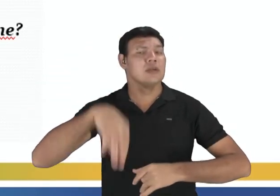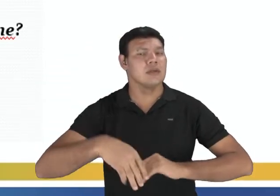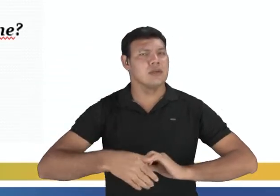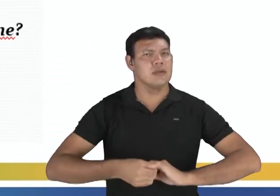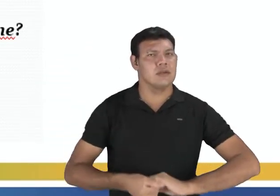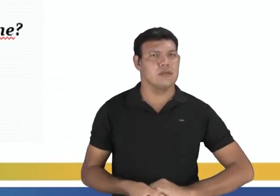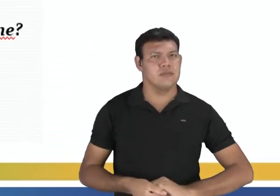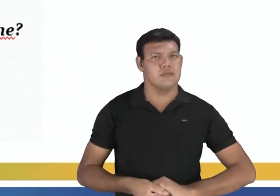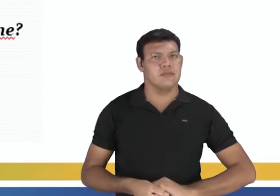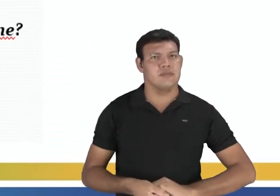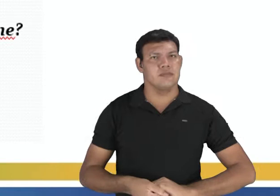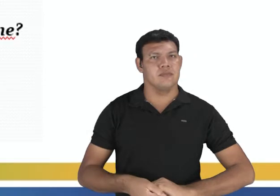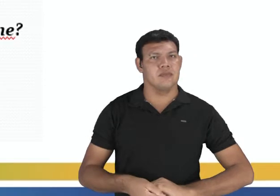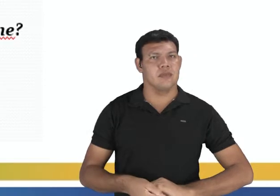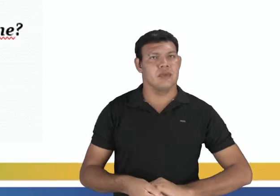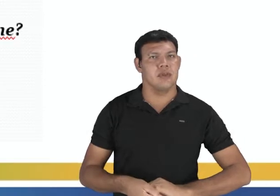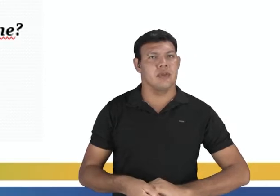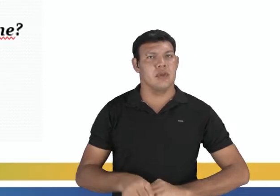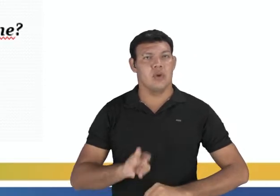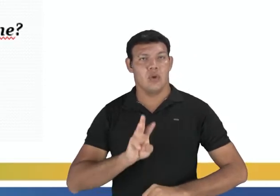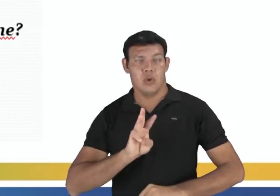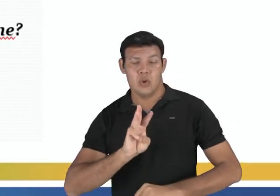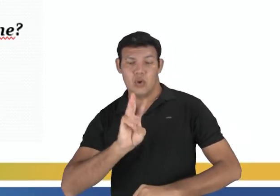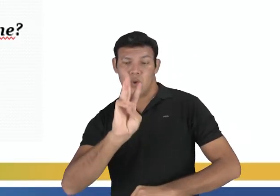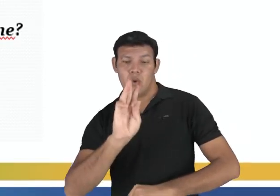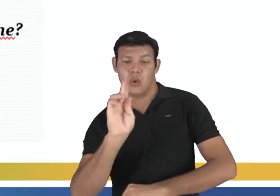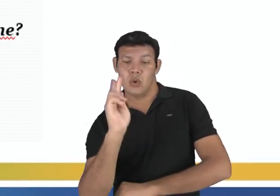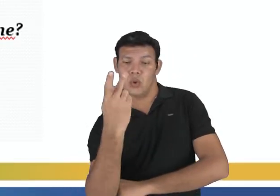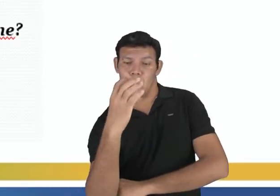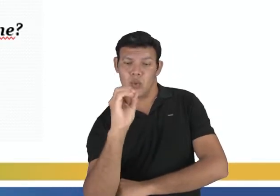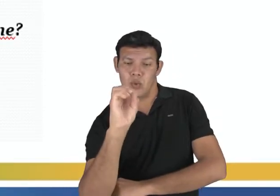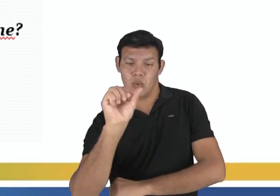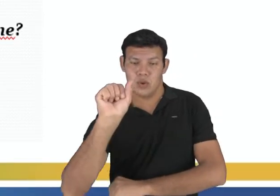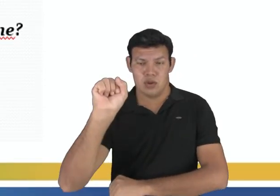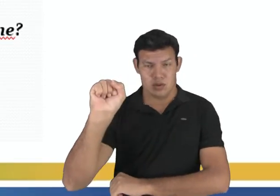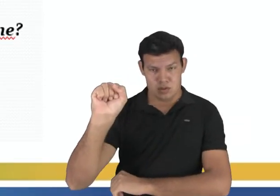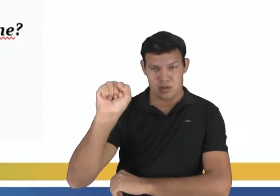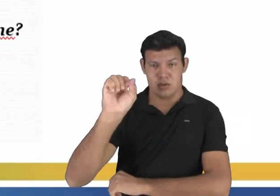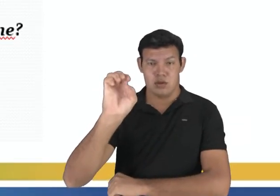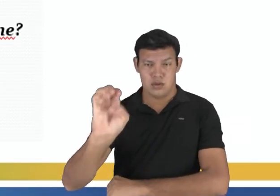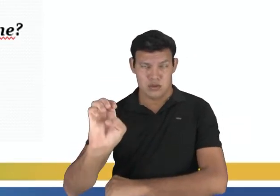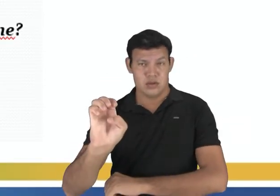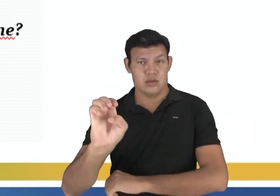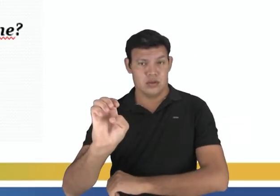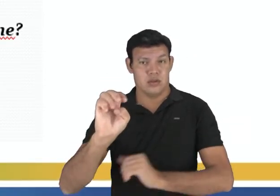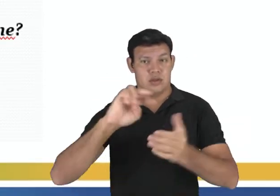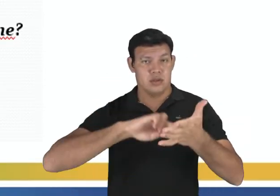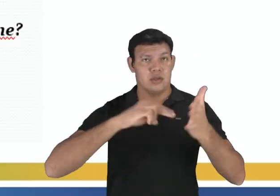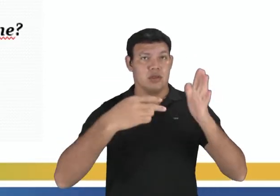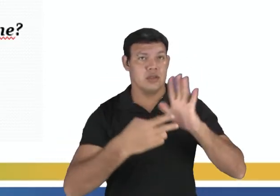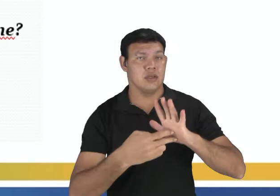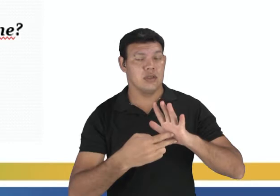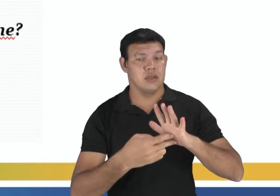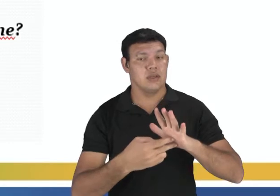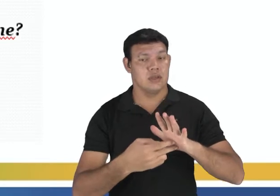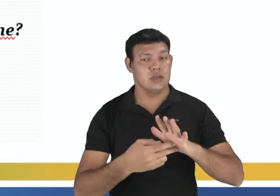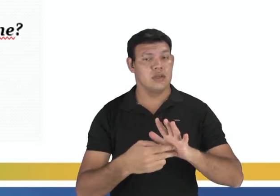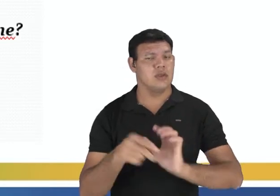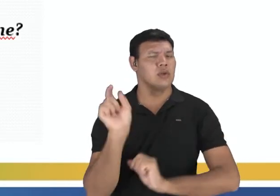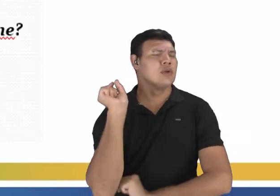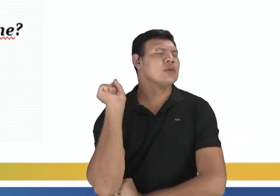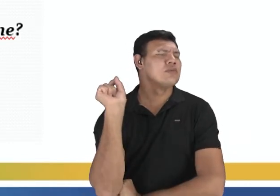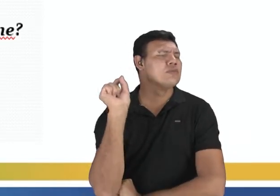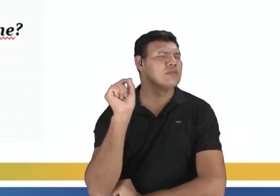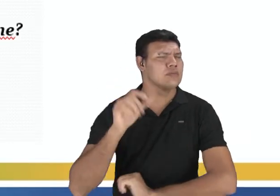whose, que significa de quem. Esse whose, ele é usado quando na frase tiver